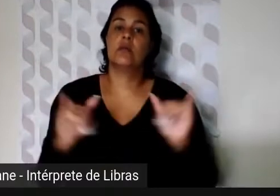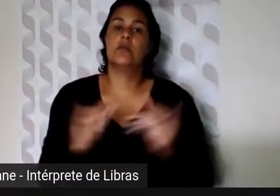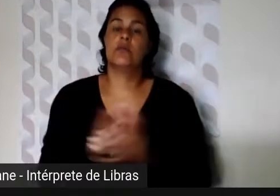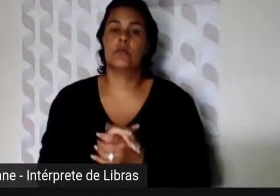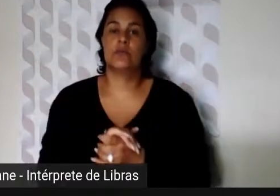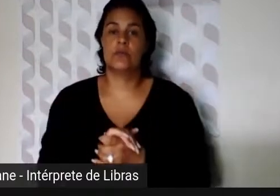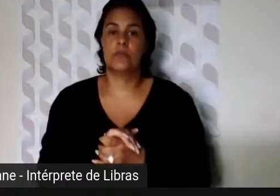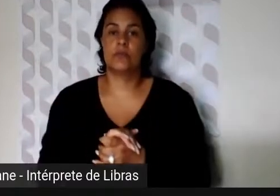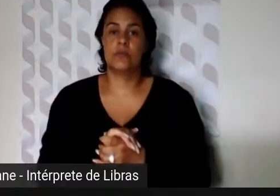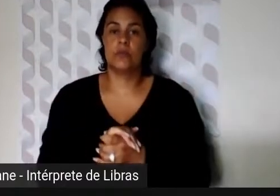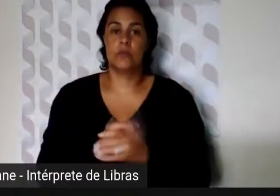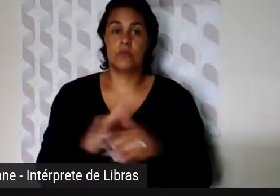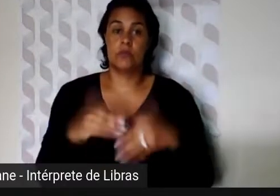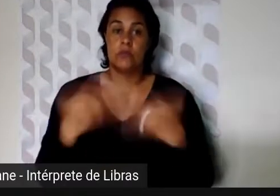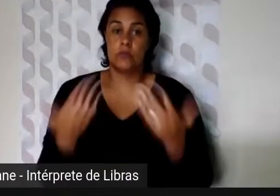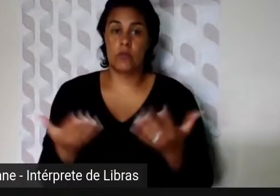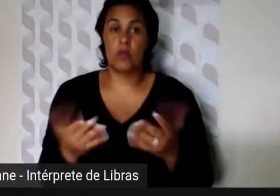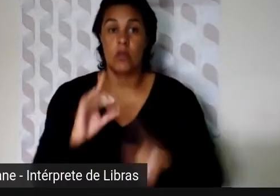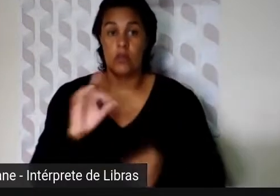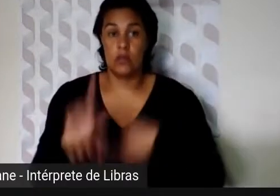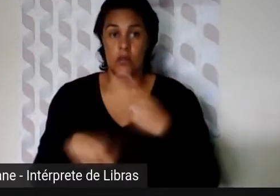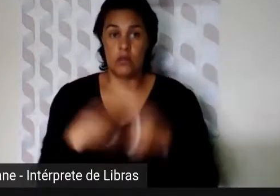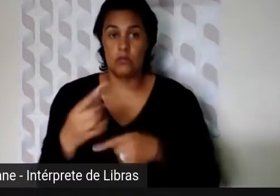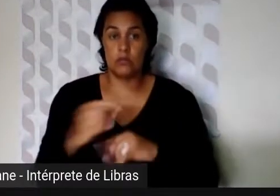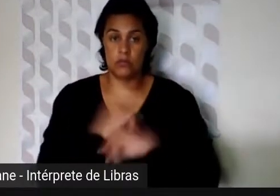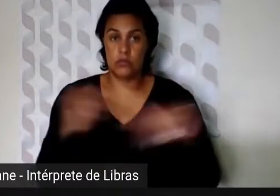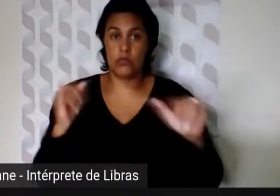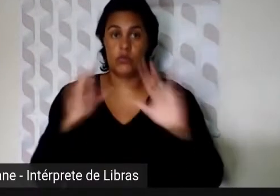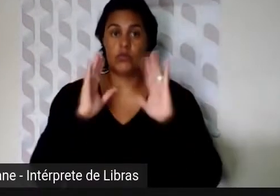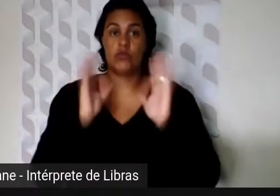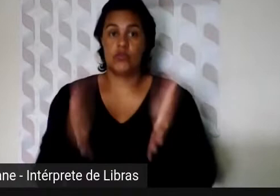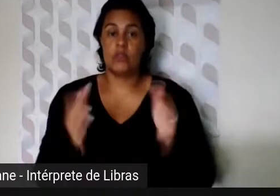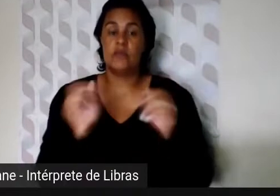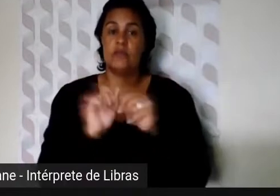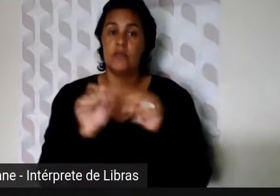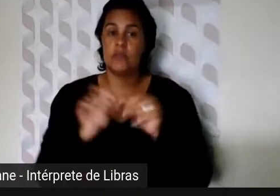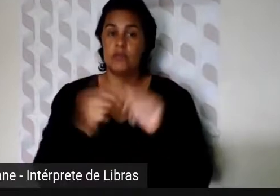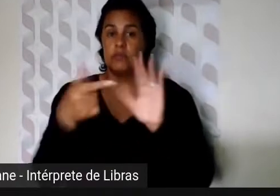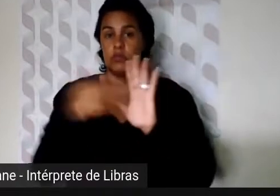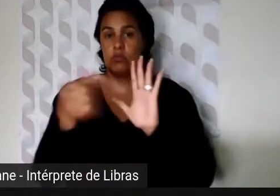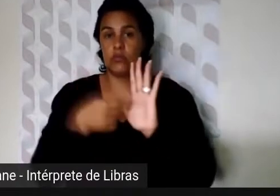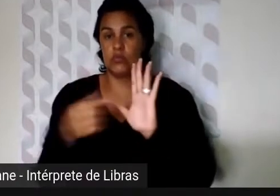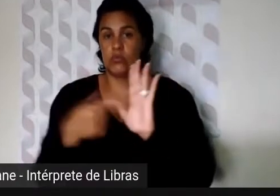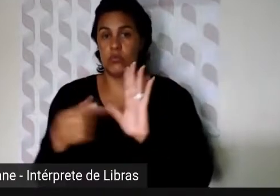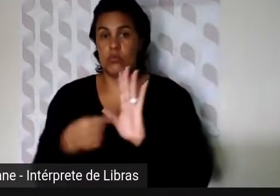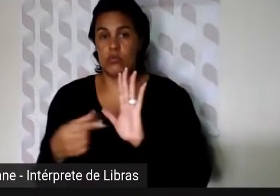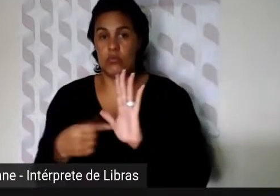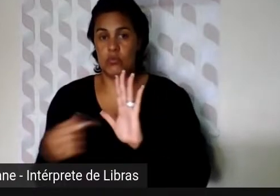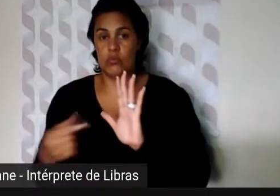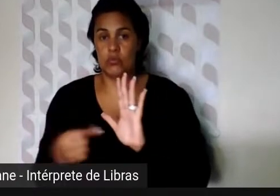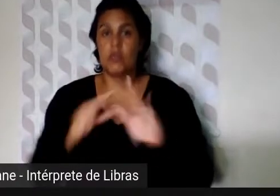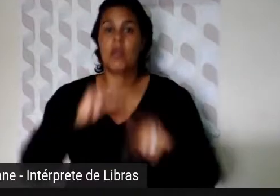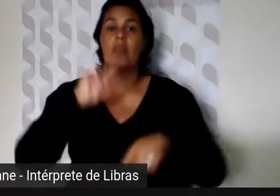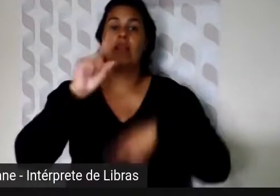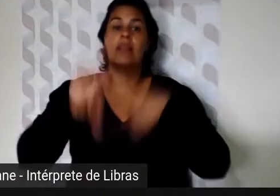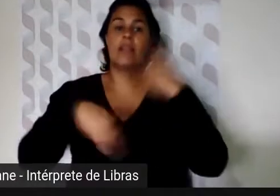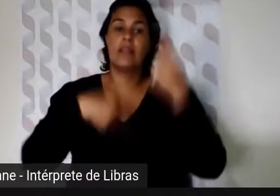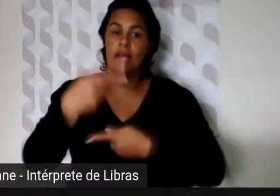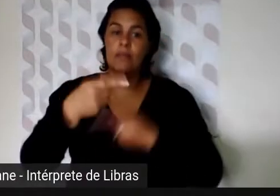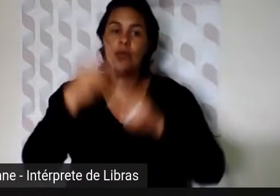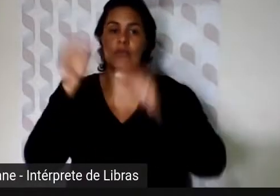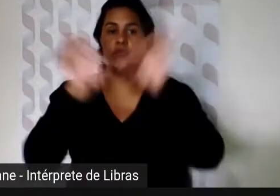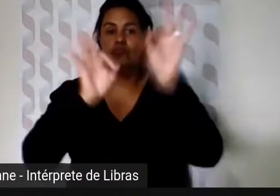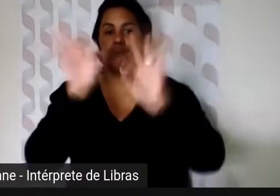aí, a partir do momento que são apresentados os destaques, é que vai se procede à ordenação desses destaques,